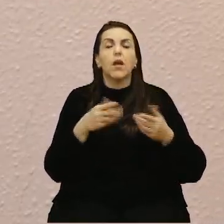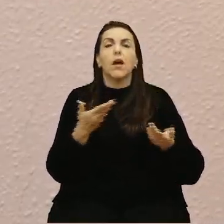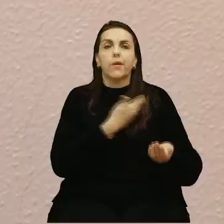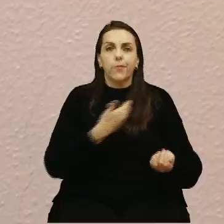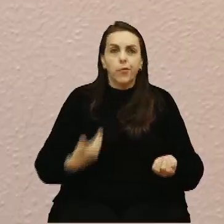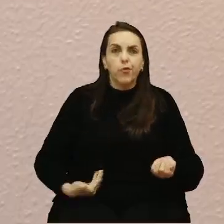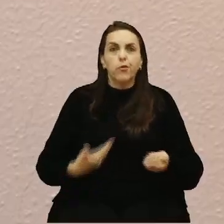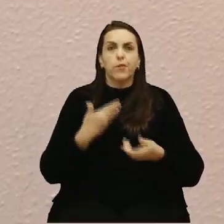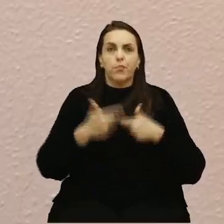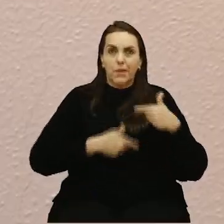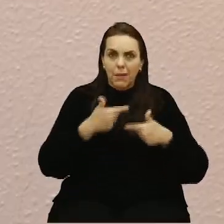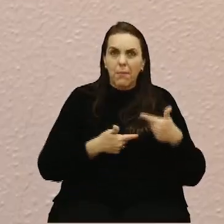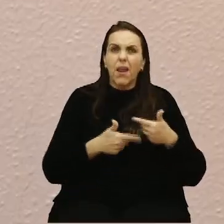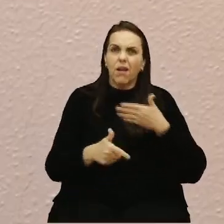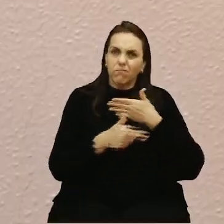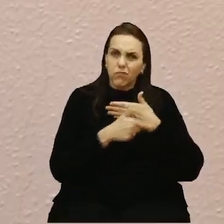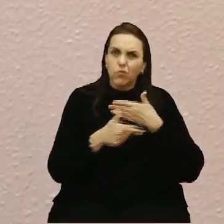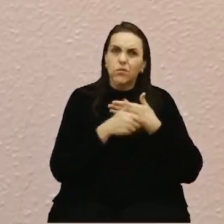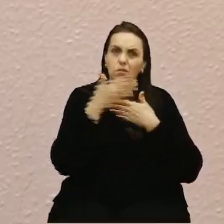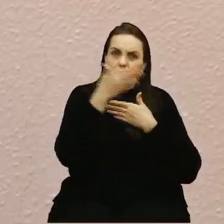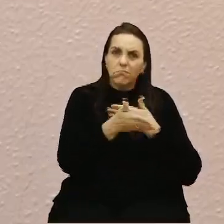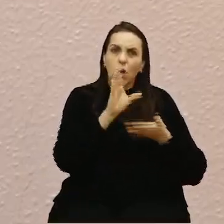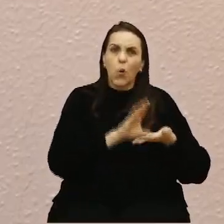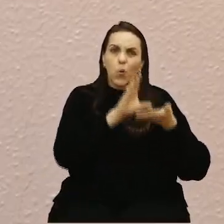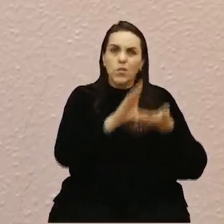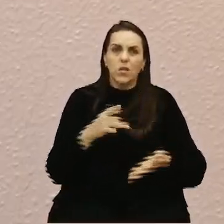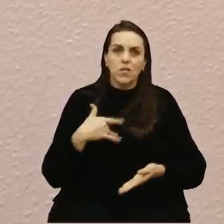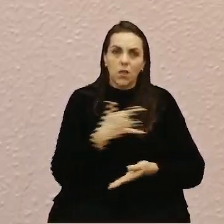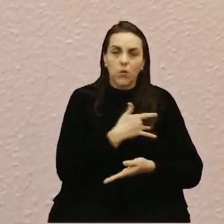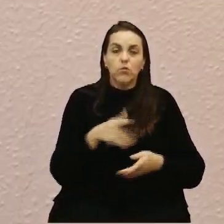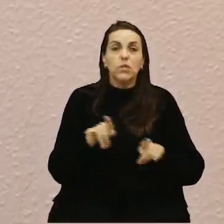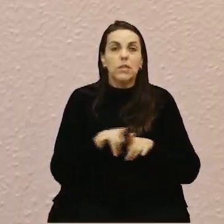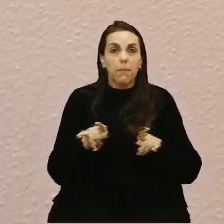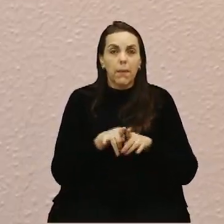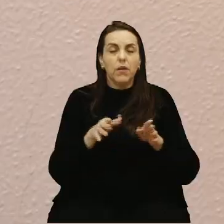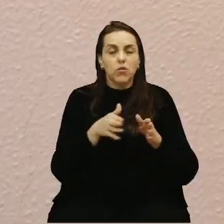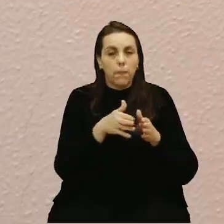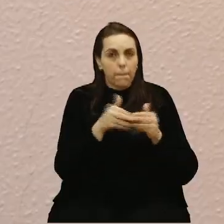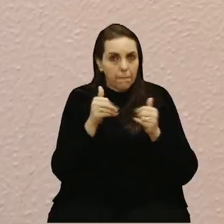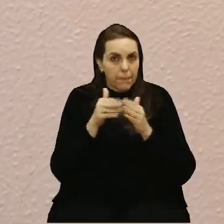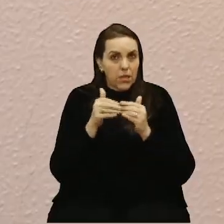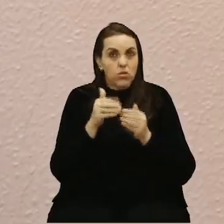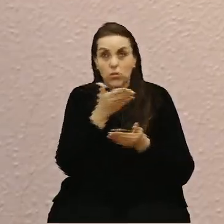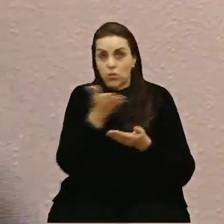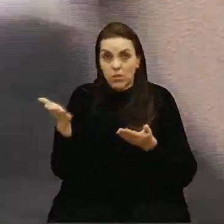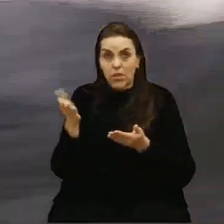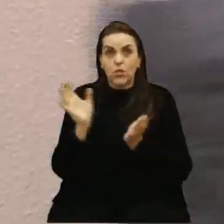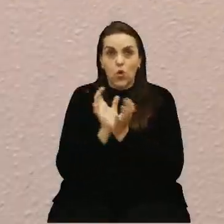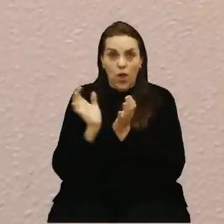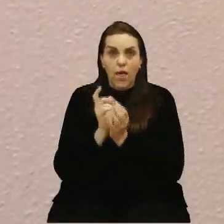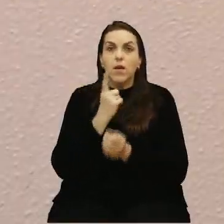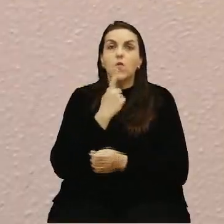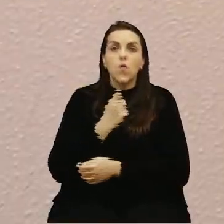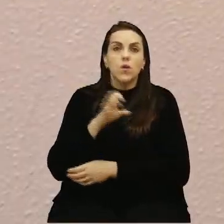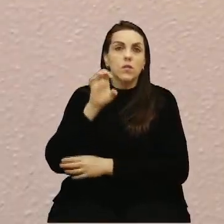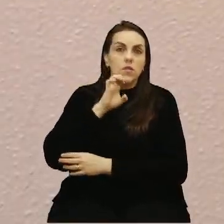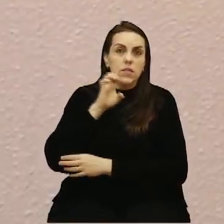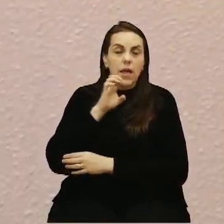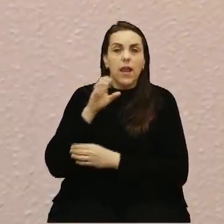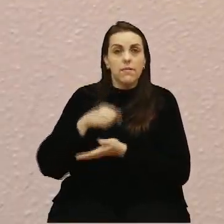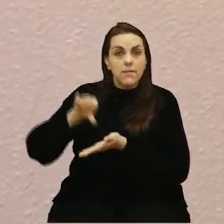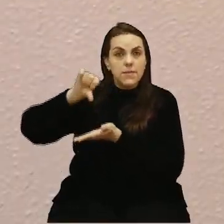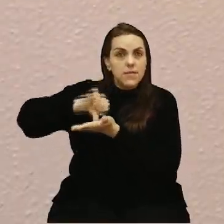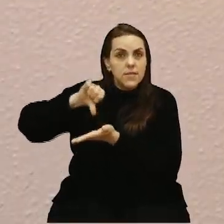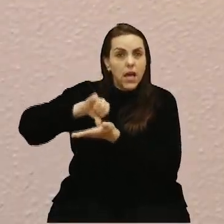que possam cumprir um papel no Conselho de Saúde e também, junto, né, esse pedido das colegas em relação à sede, se há previsão,